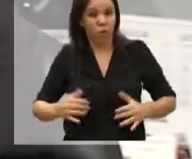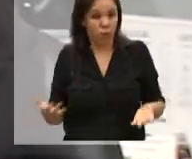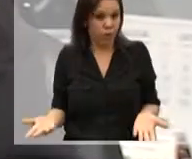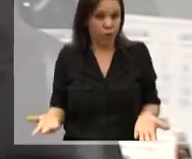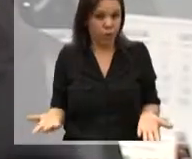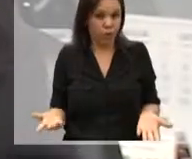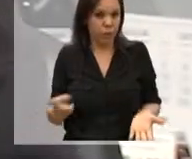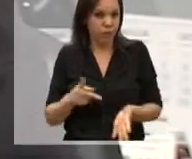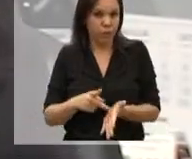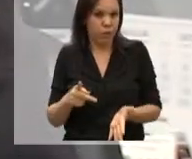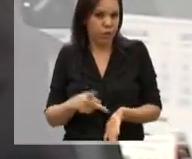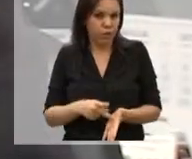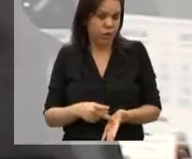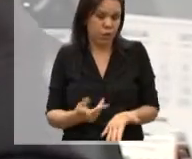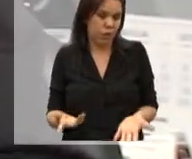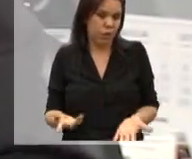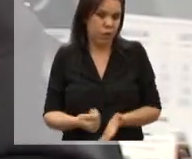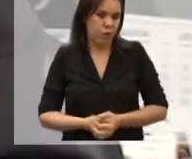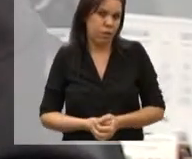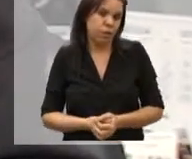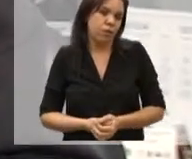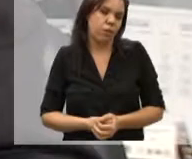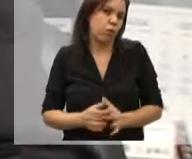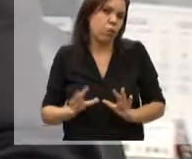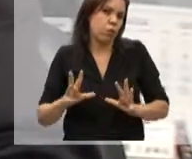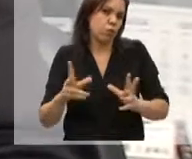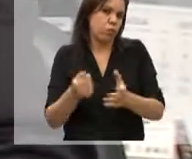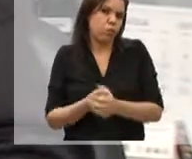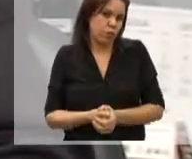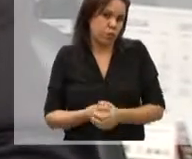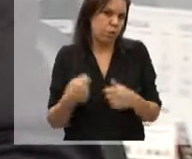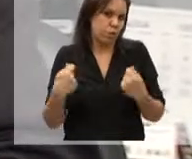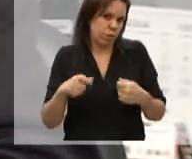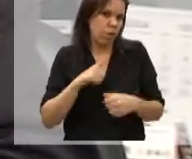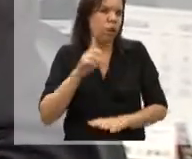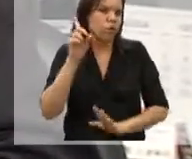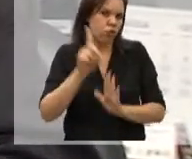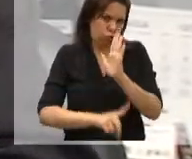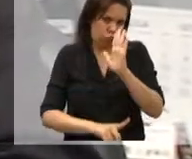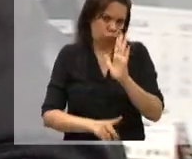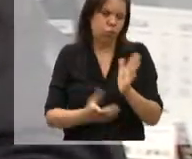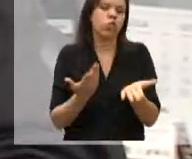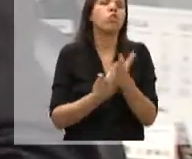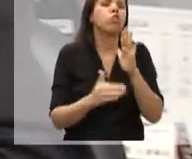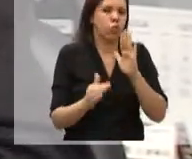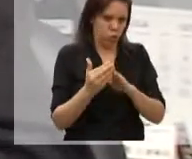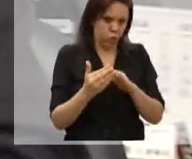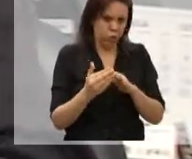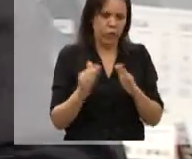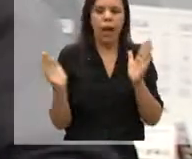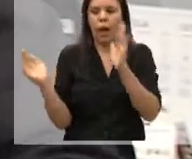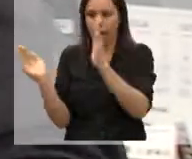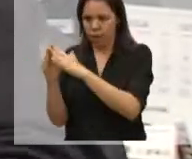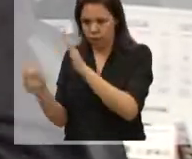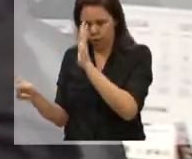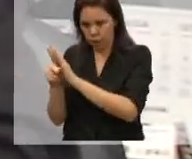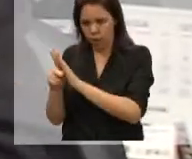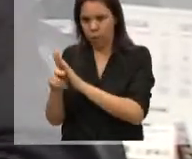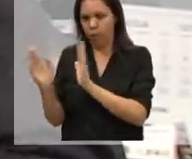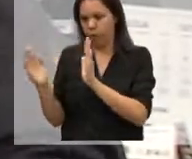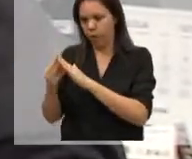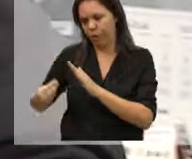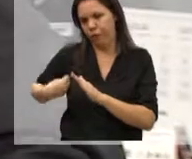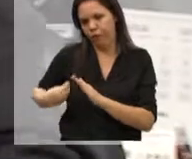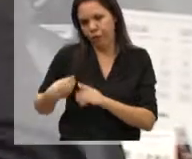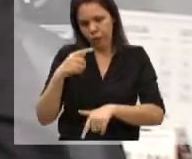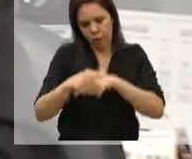Porque, na verdade, a gente entende assim, todo mundo tem que ter direito a escola, casa para morar,